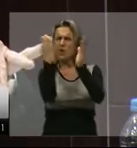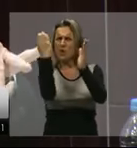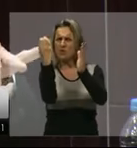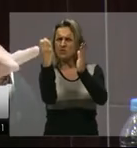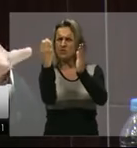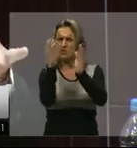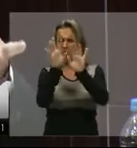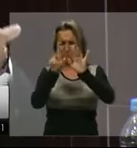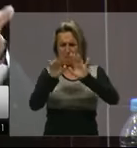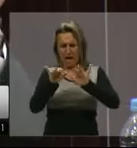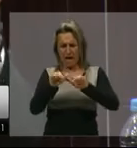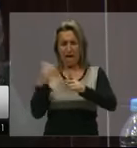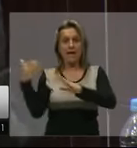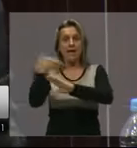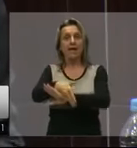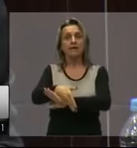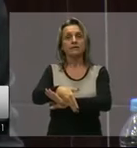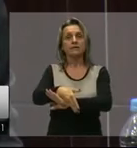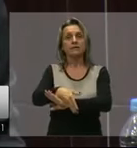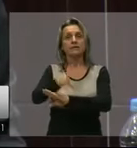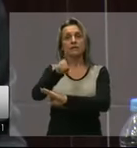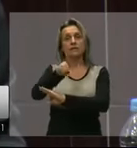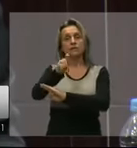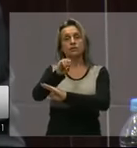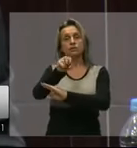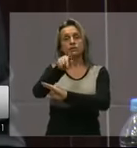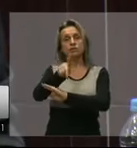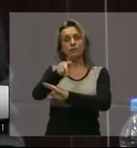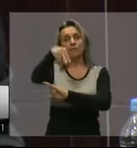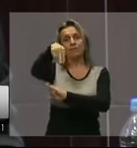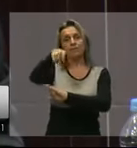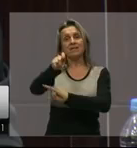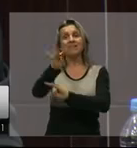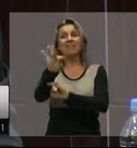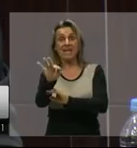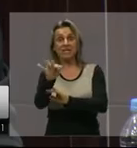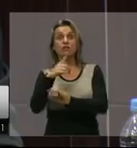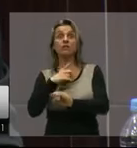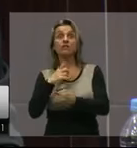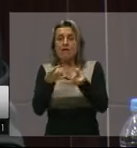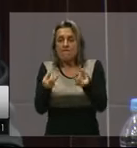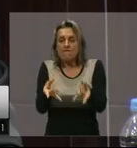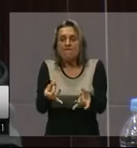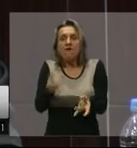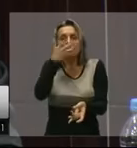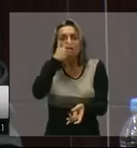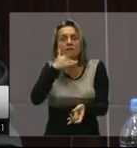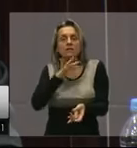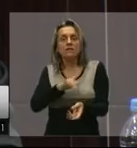na DeepNet. E lá na DeepNet tem até venda de crianças para ser estuprada.